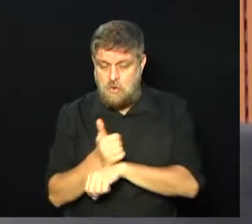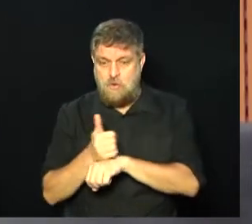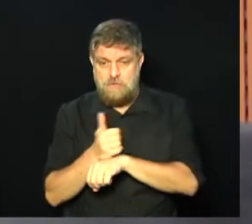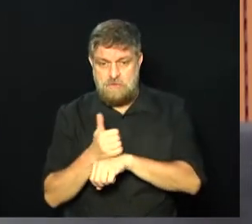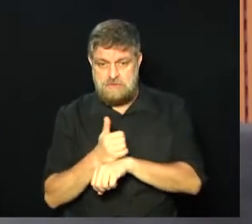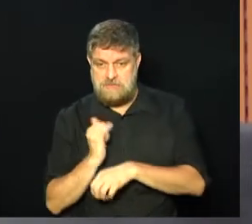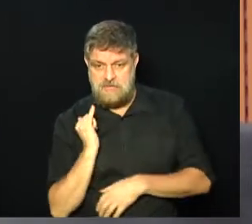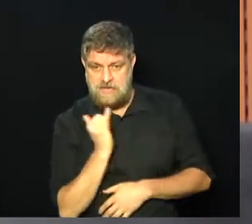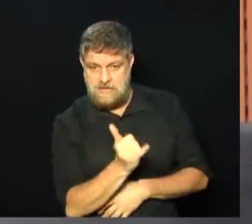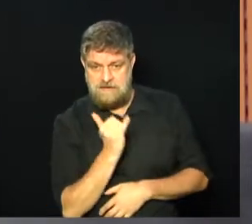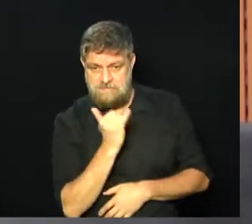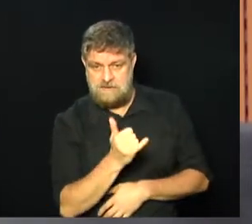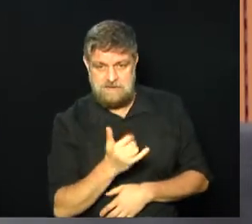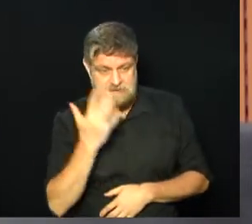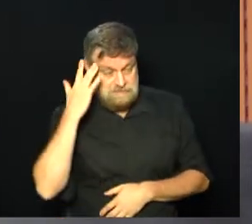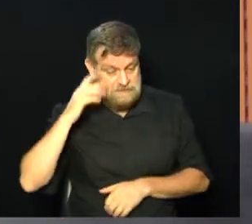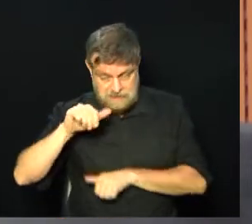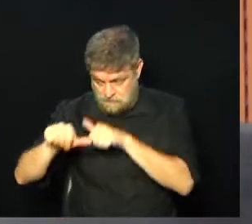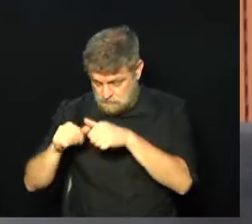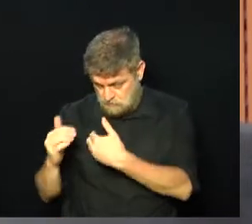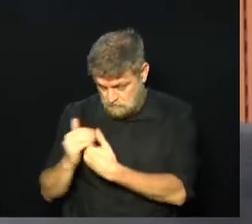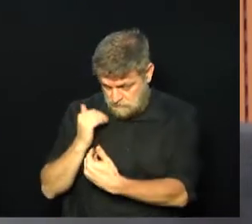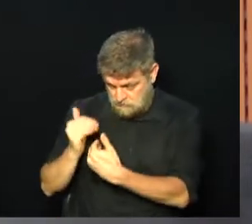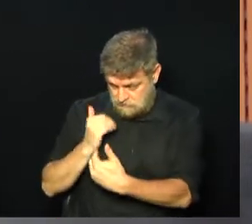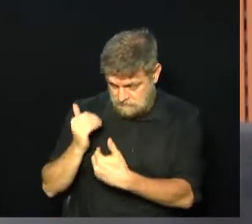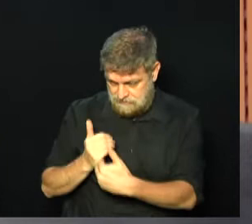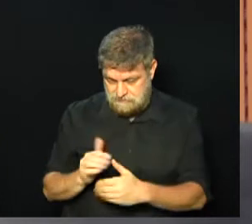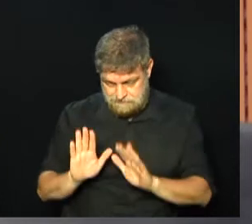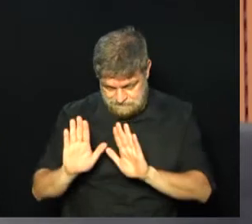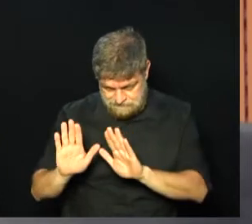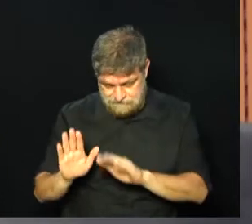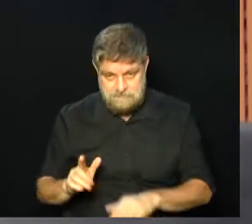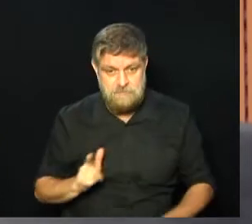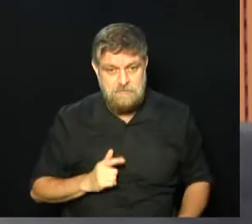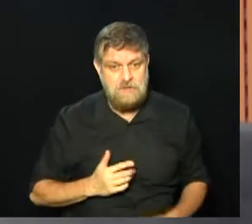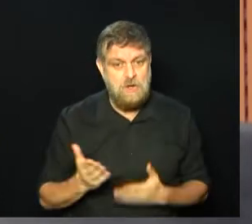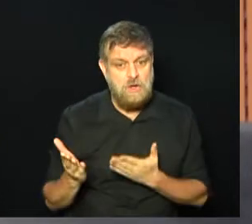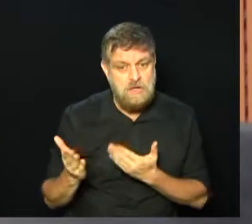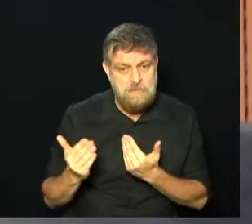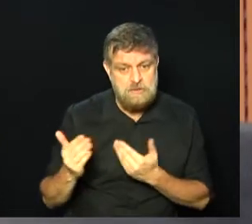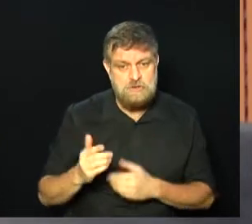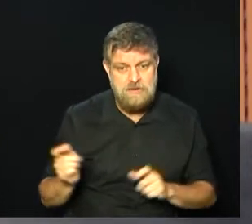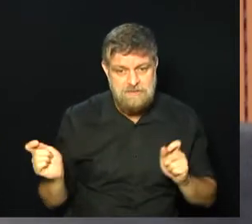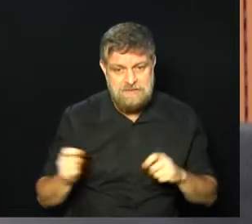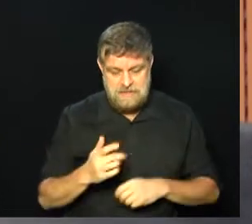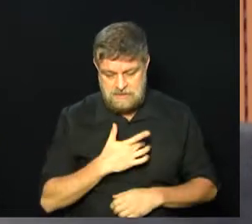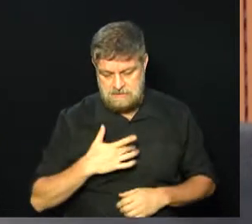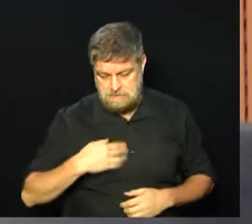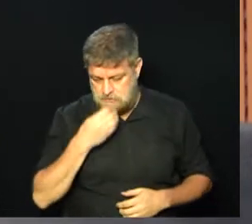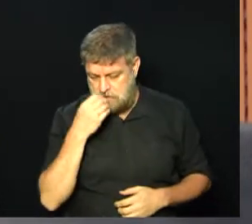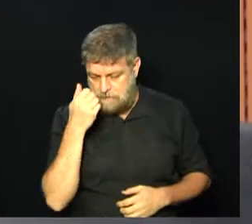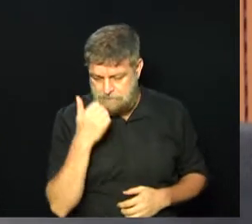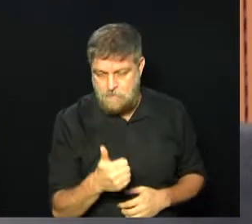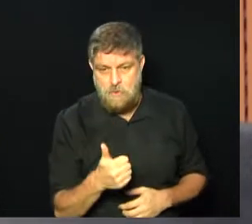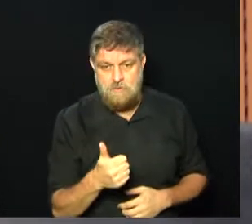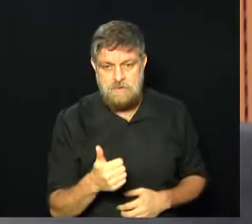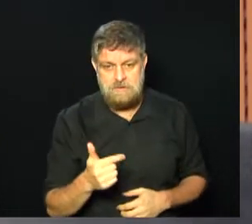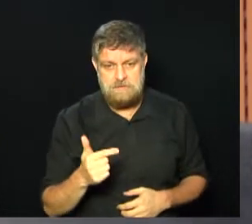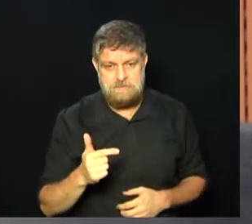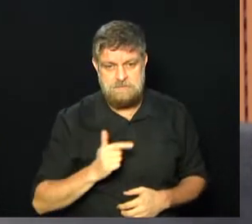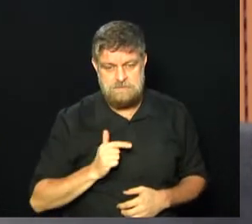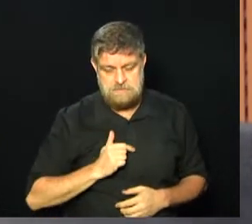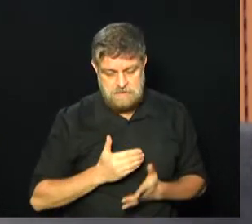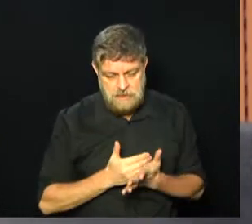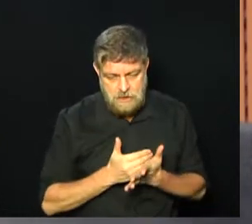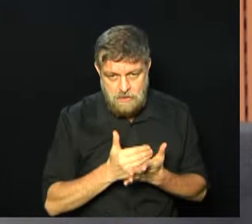mudou também, doutor André, se mudou, você me corrija. Geralmente, quando o paciente é mais jovem, tem condição de saúde boa, ele está em estágio inicial,